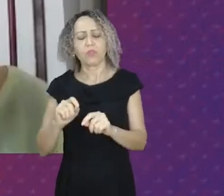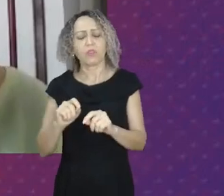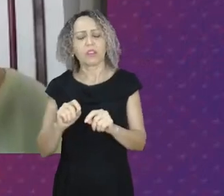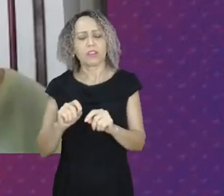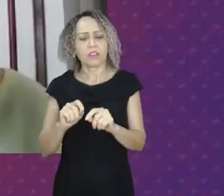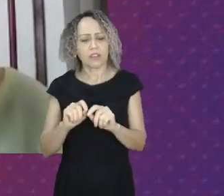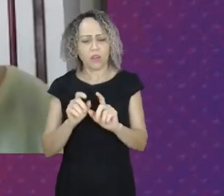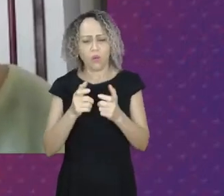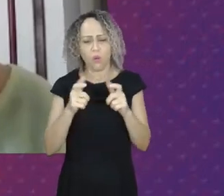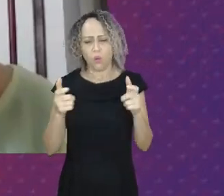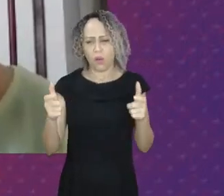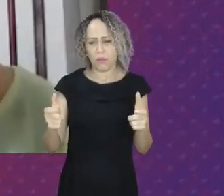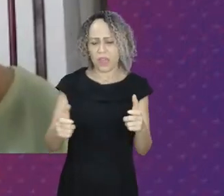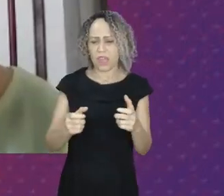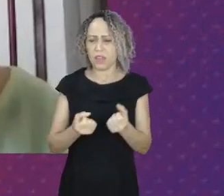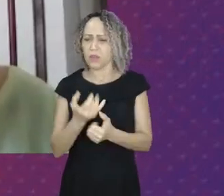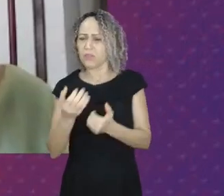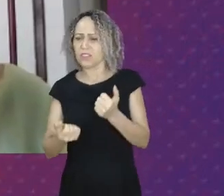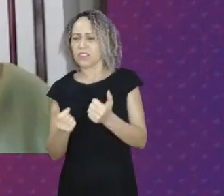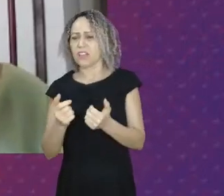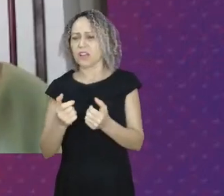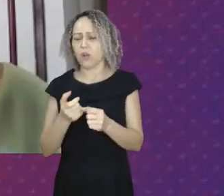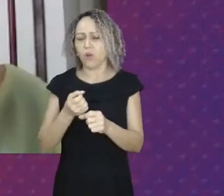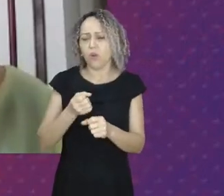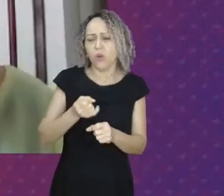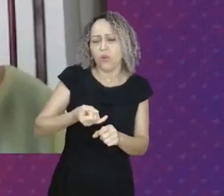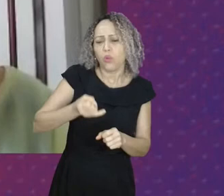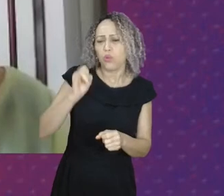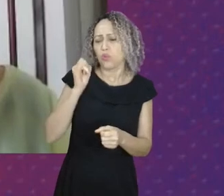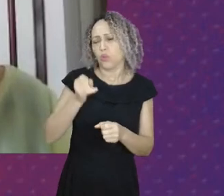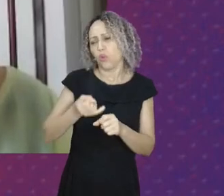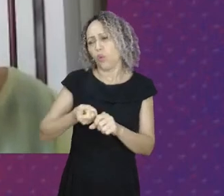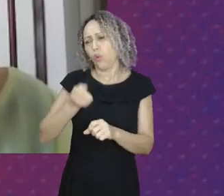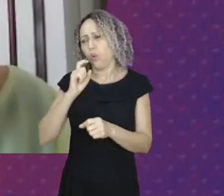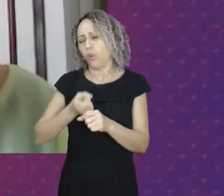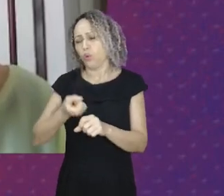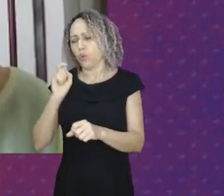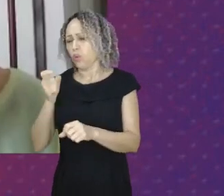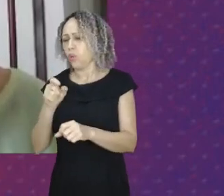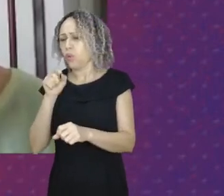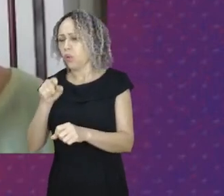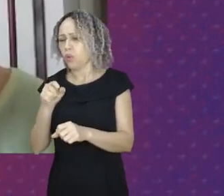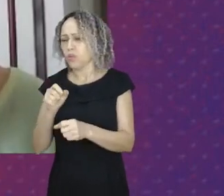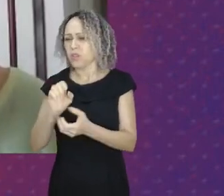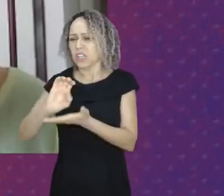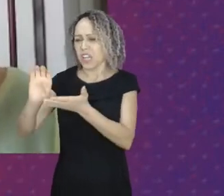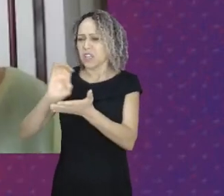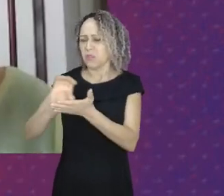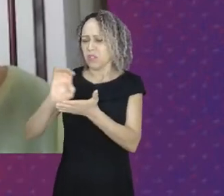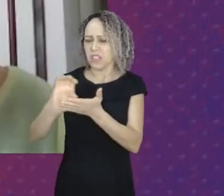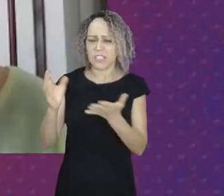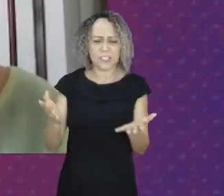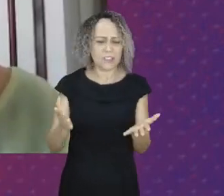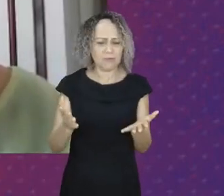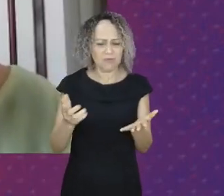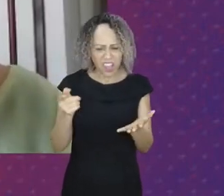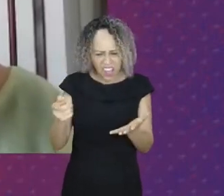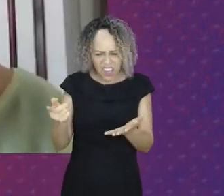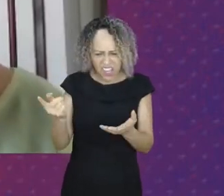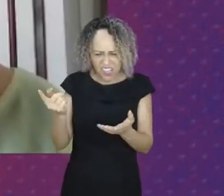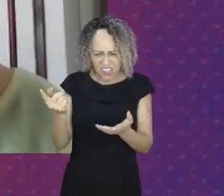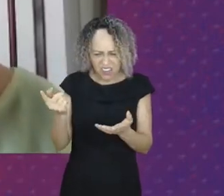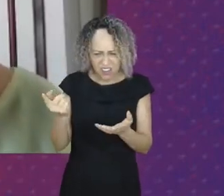produção das commodities para exportação, elas não atendem à necessidade do mercado interno. É